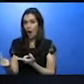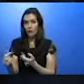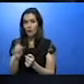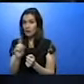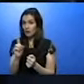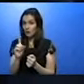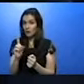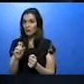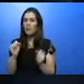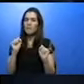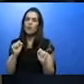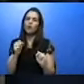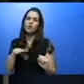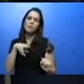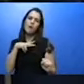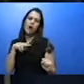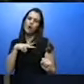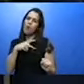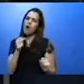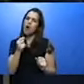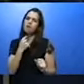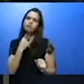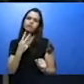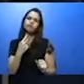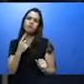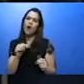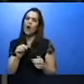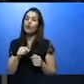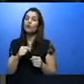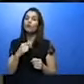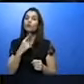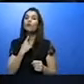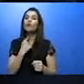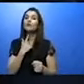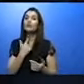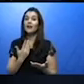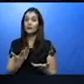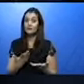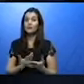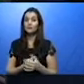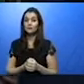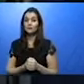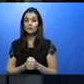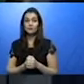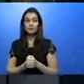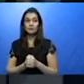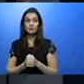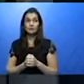idêntico à videoaula. Vocês podem escrever de acordo com o entendimento de vocês, ok?